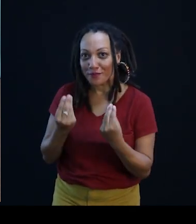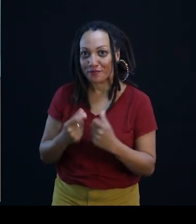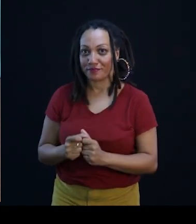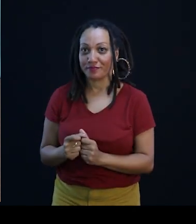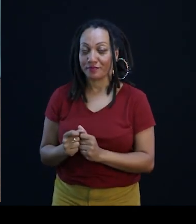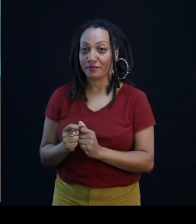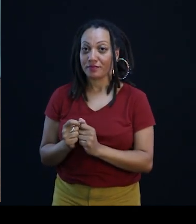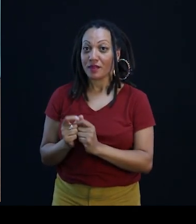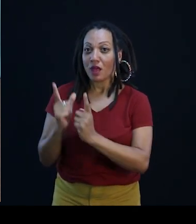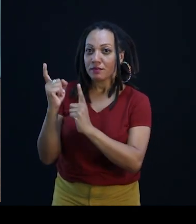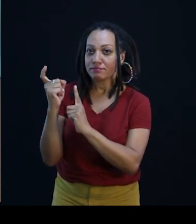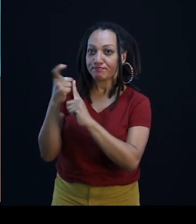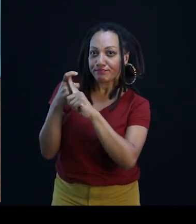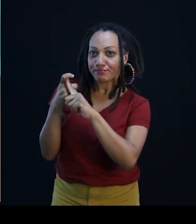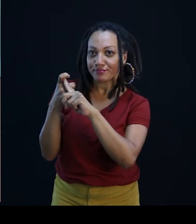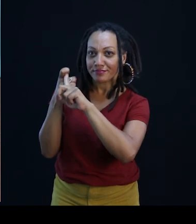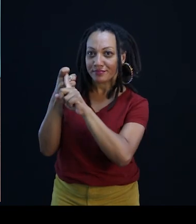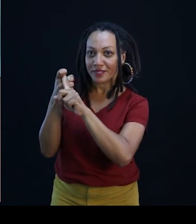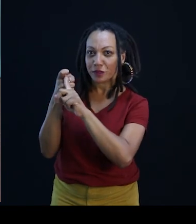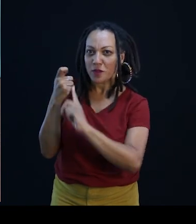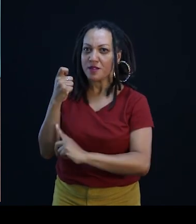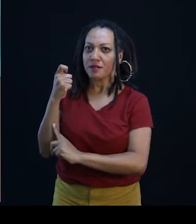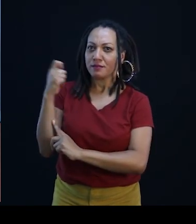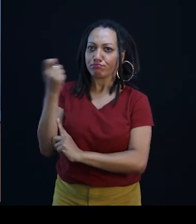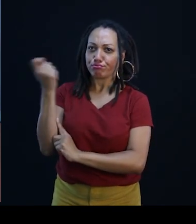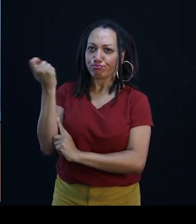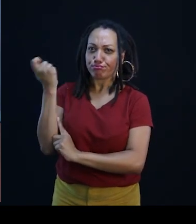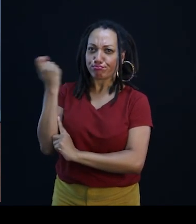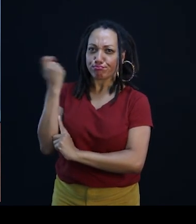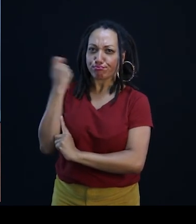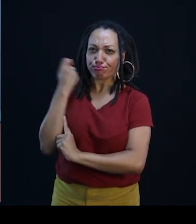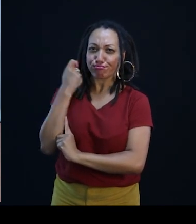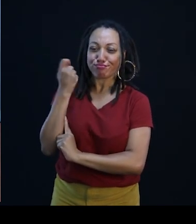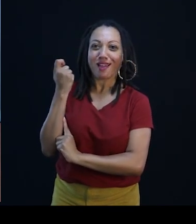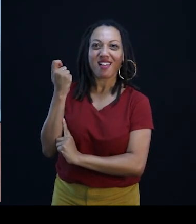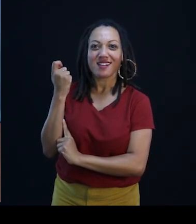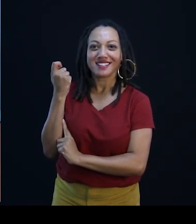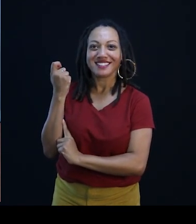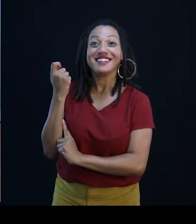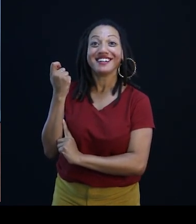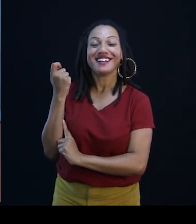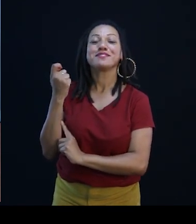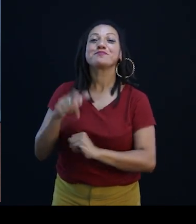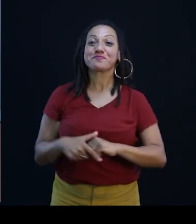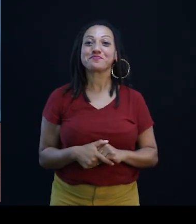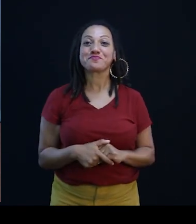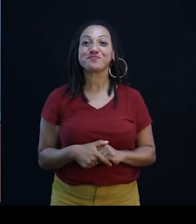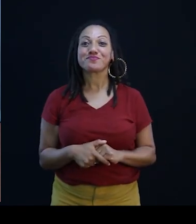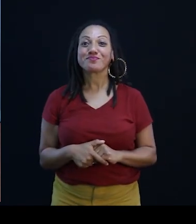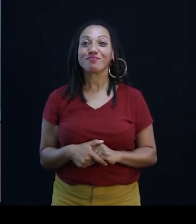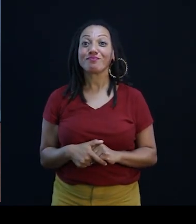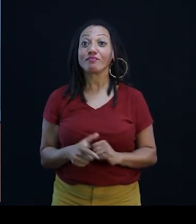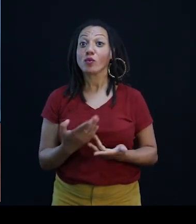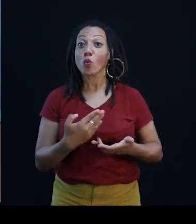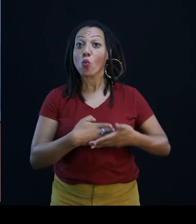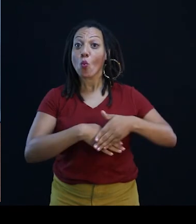Aqui, ó. Tem poder aqui dentro, assim. Depois que guardou?